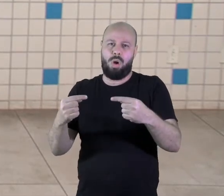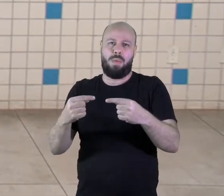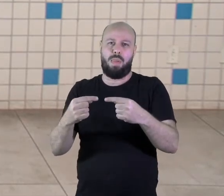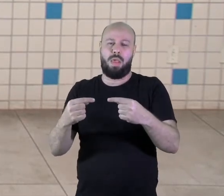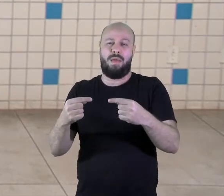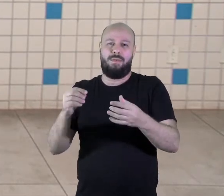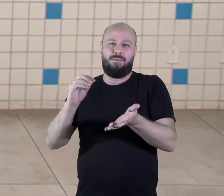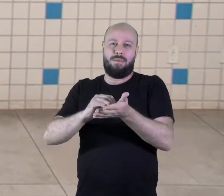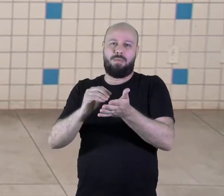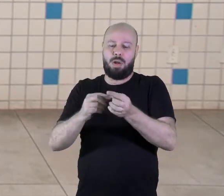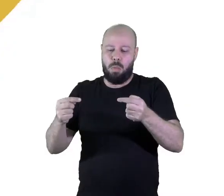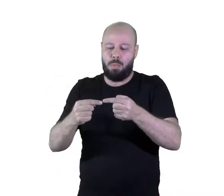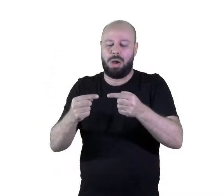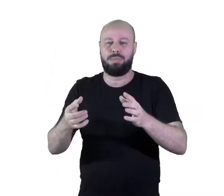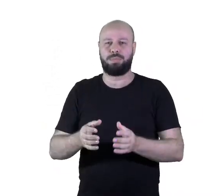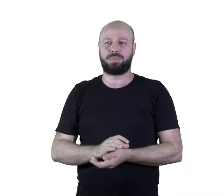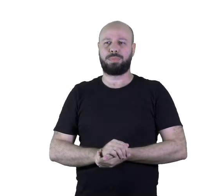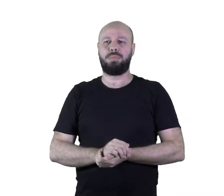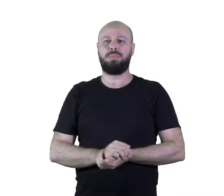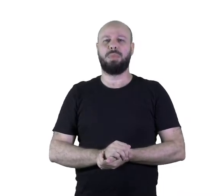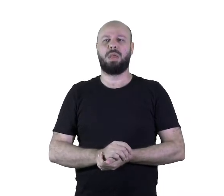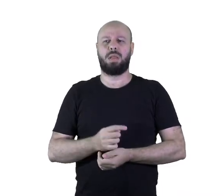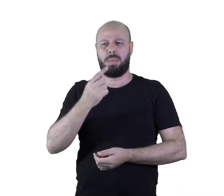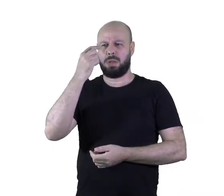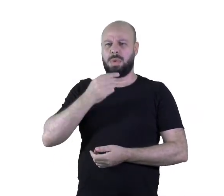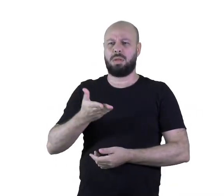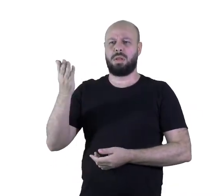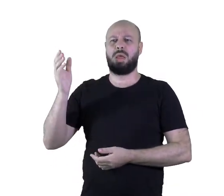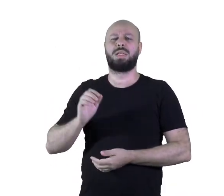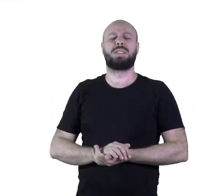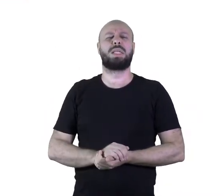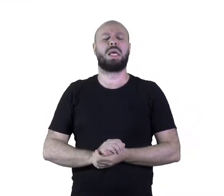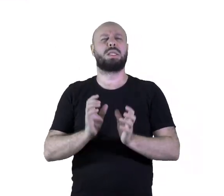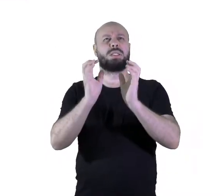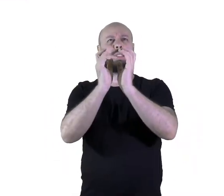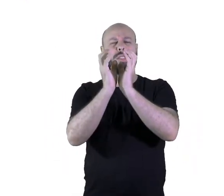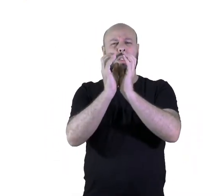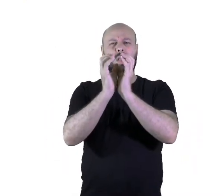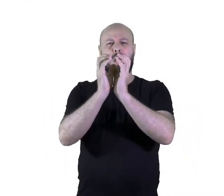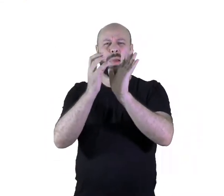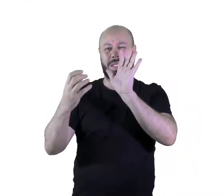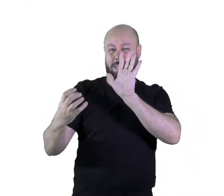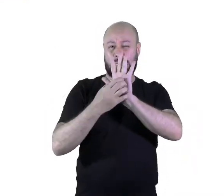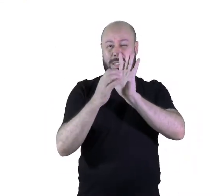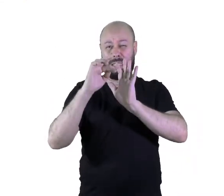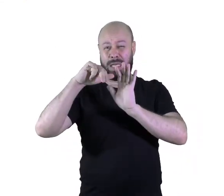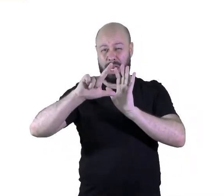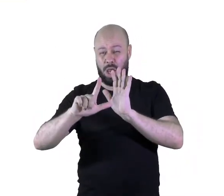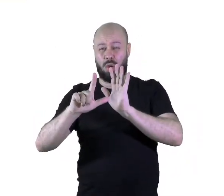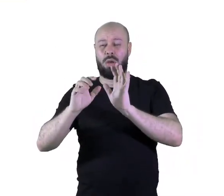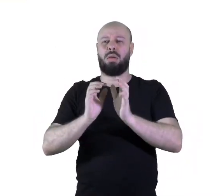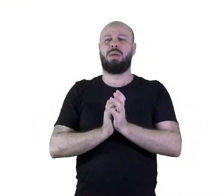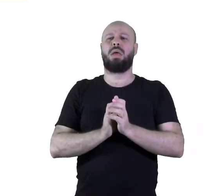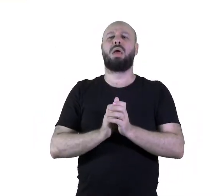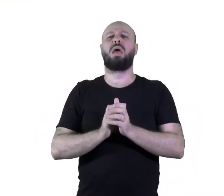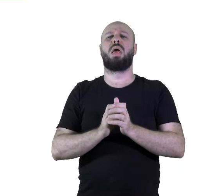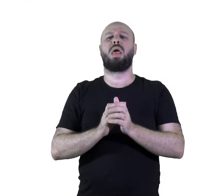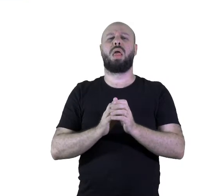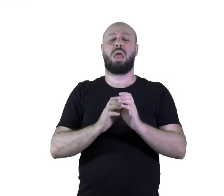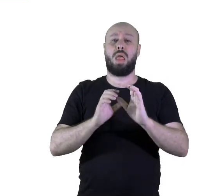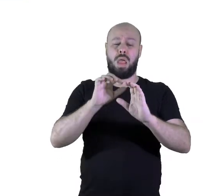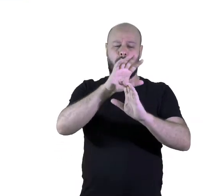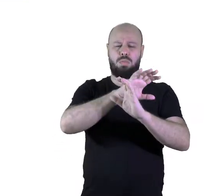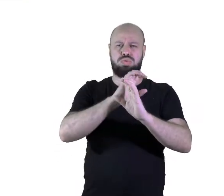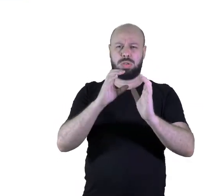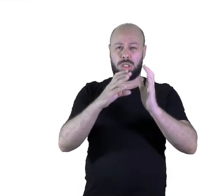gente vê o sistema nervoso central e o sistema nervoso periférico. O central é composto pelo encéfalo, pela